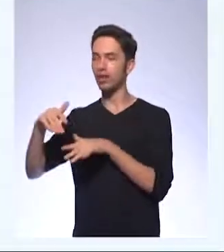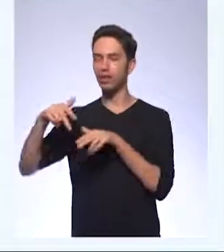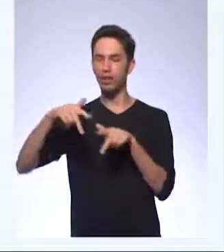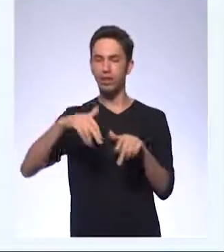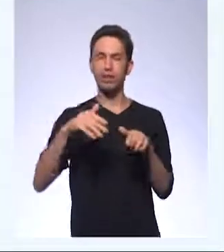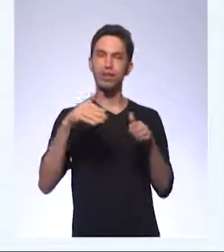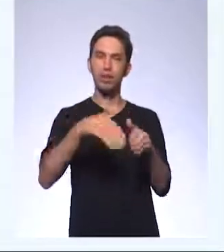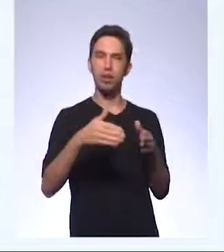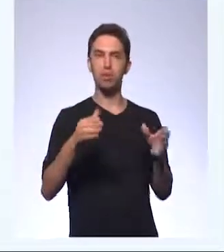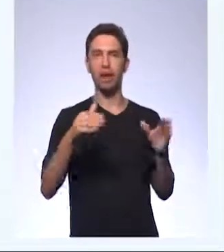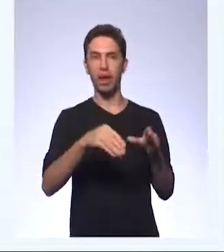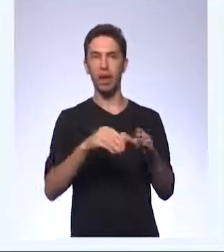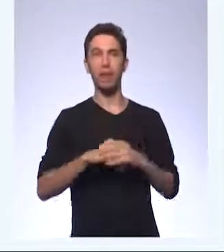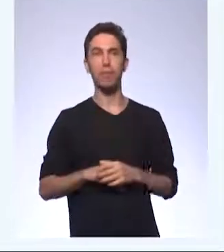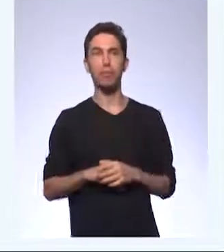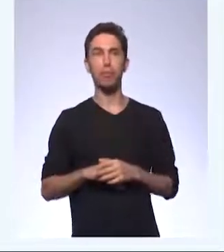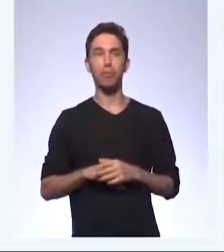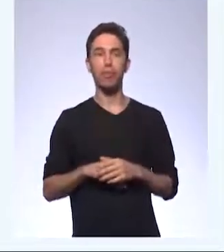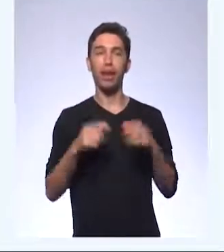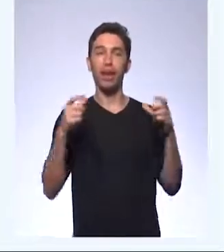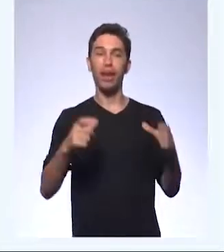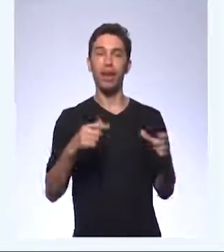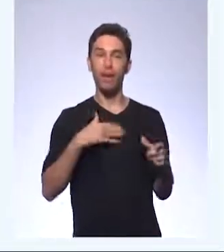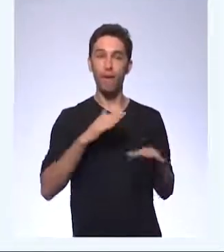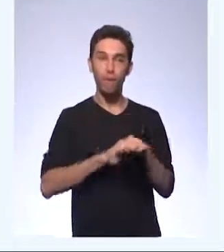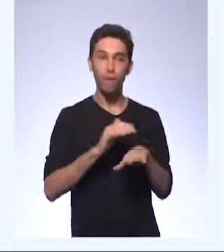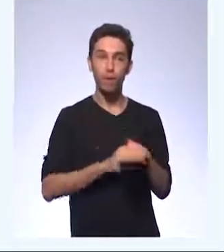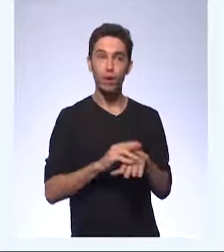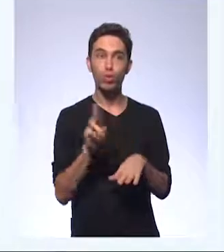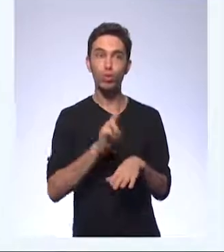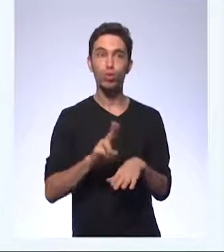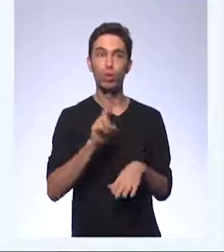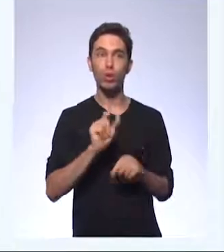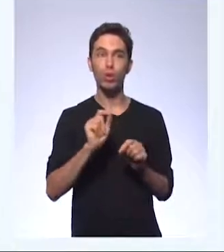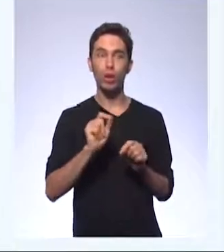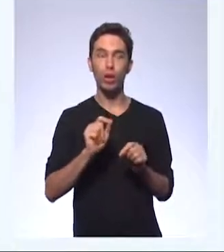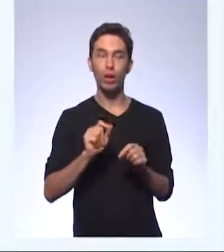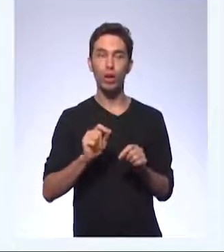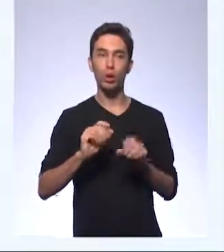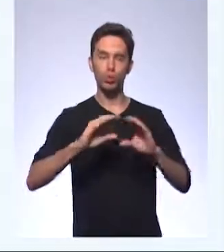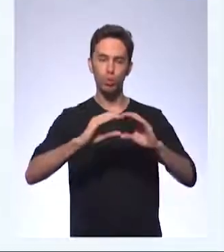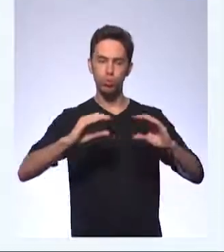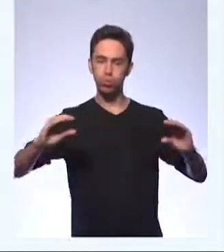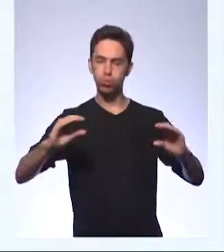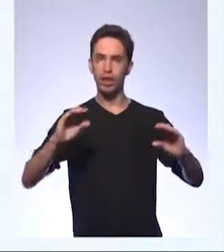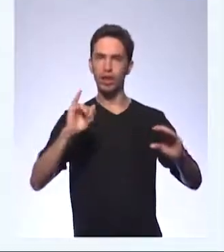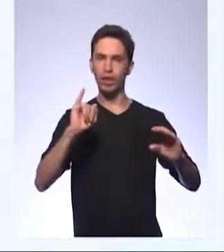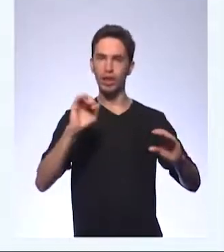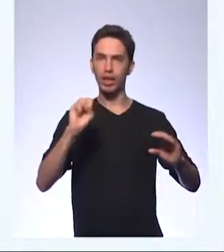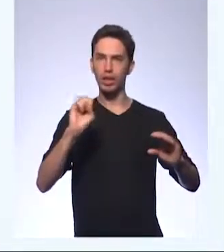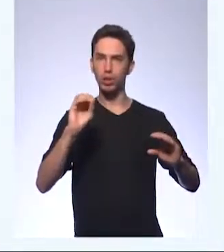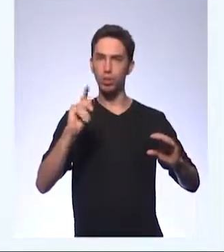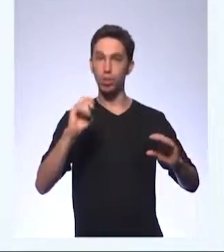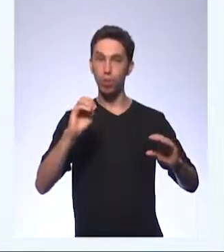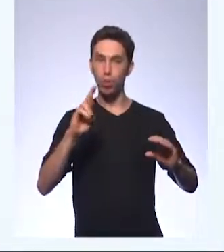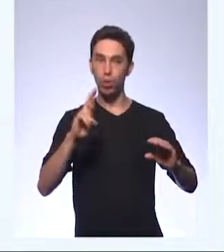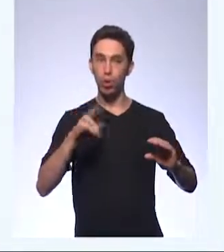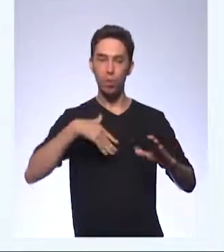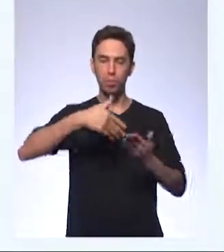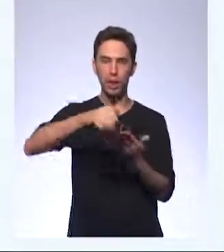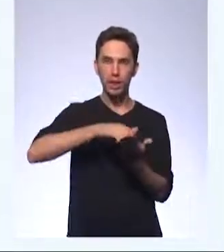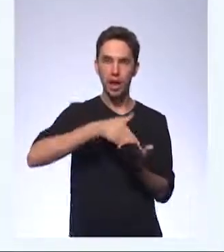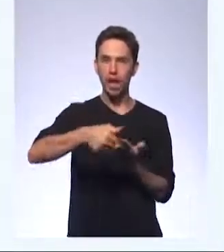cá. E eu fiz a maquete no fundo eu fiz isopor, uma placa de isopor pintado